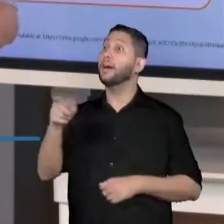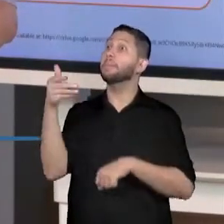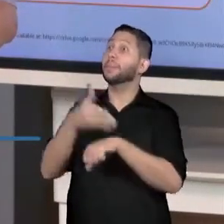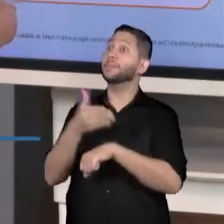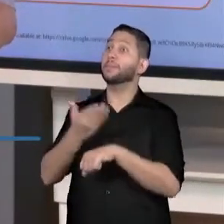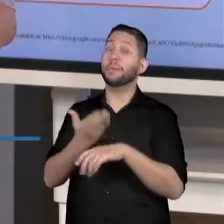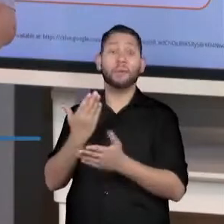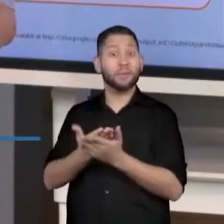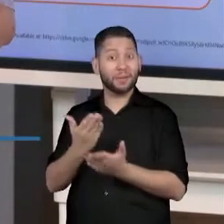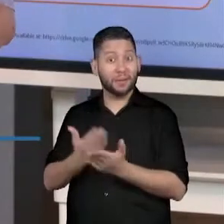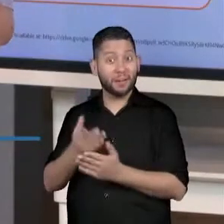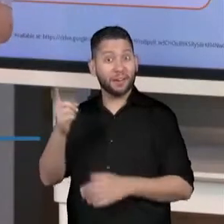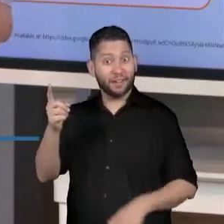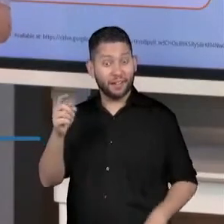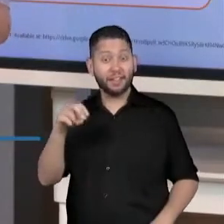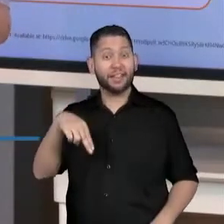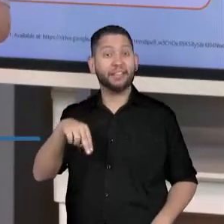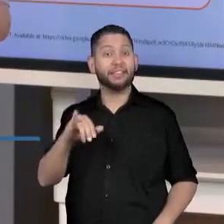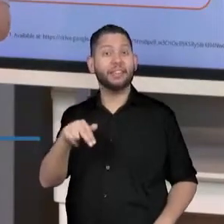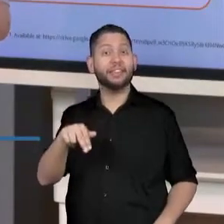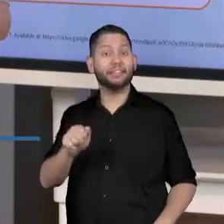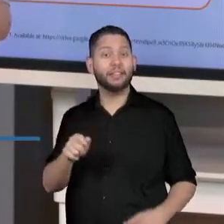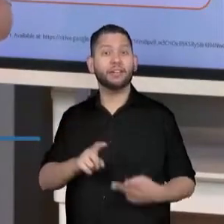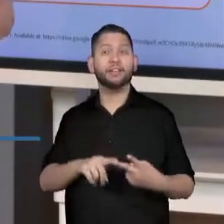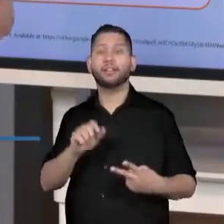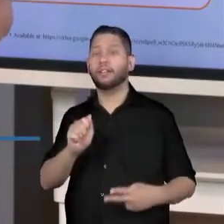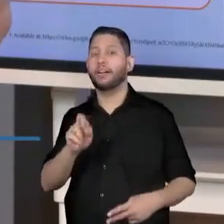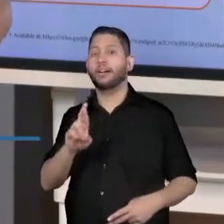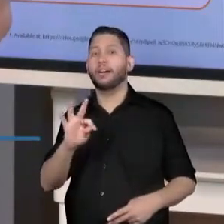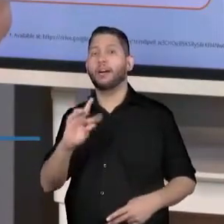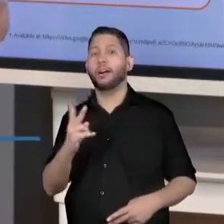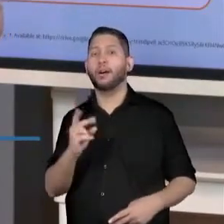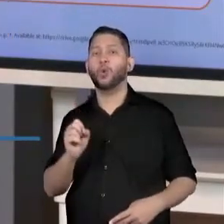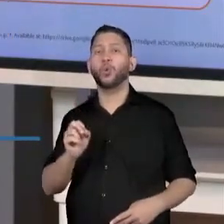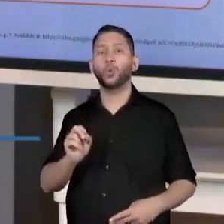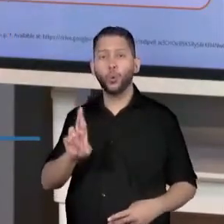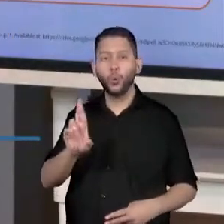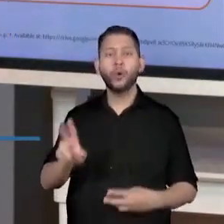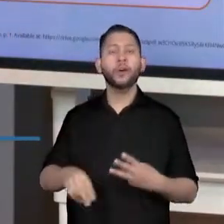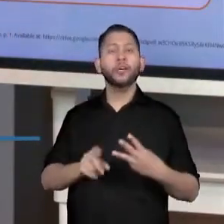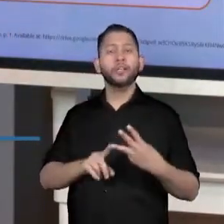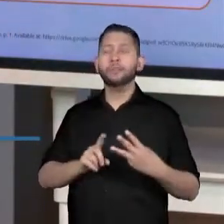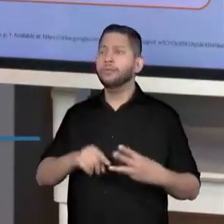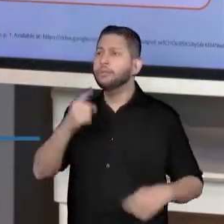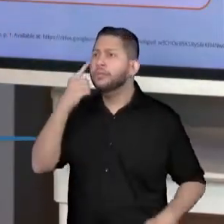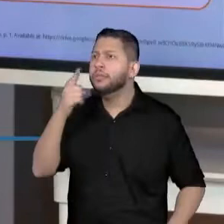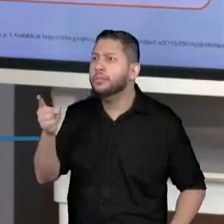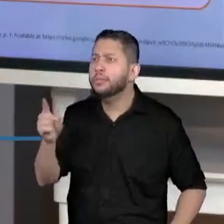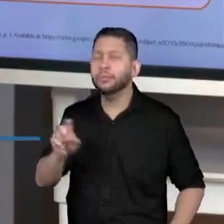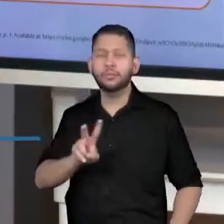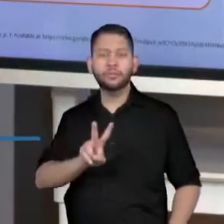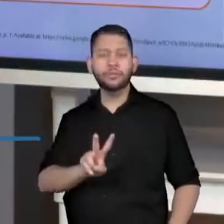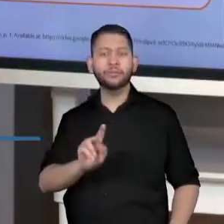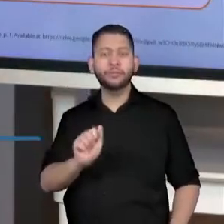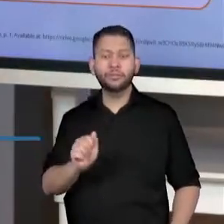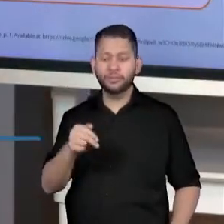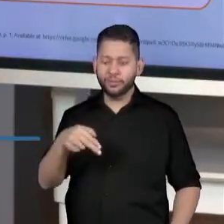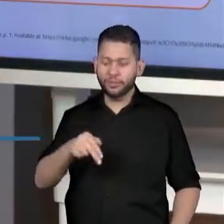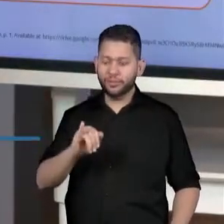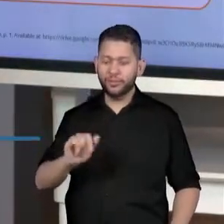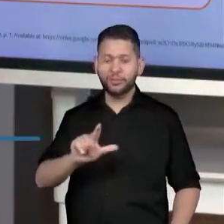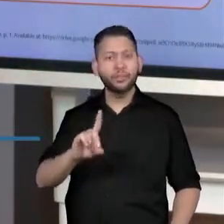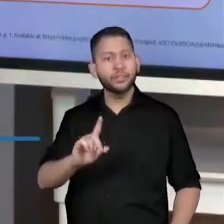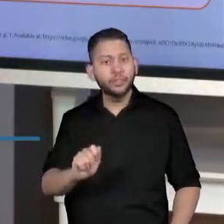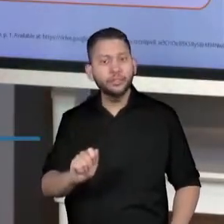aqui falando um hi pra gente, Vanilde, good morning everybody, so let's have fun talking about our third